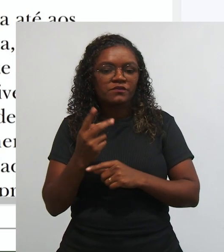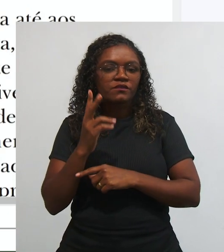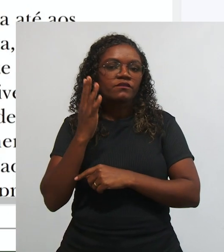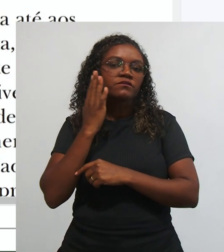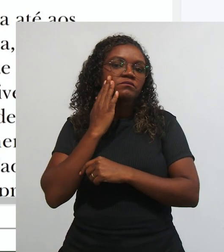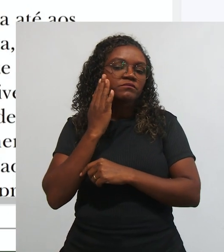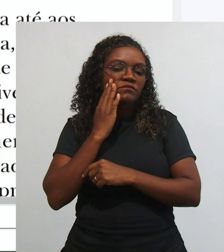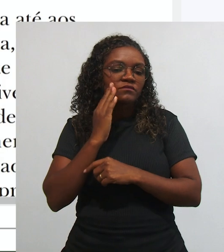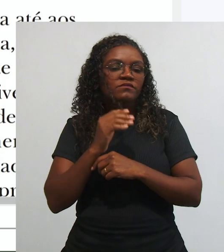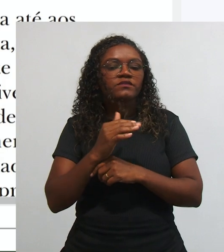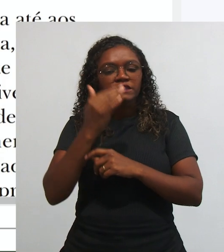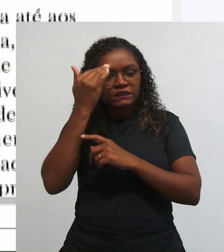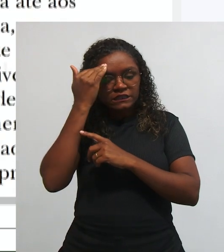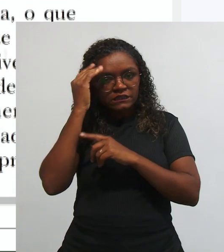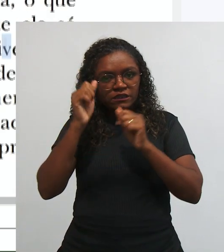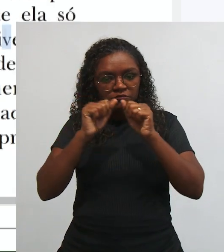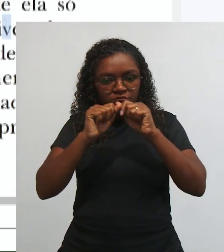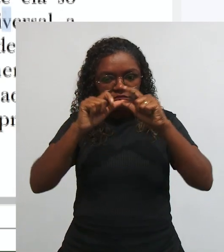poder